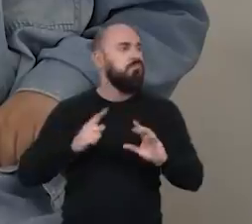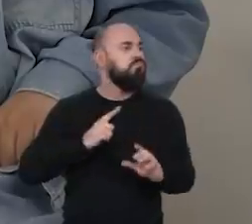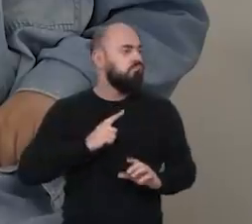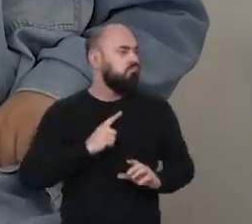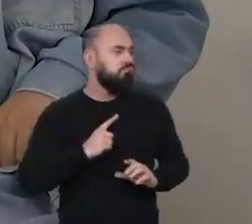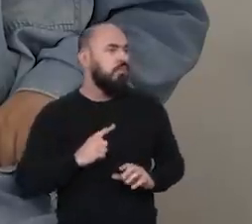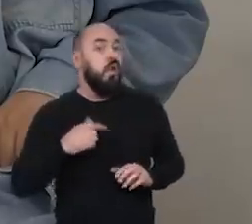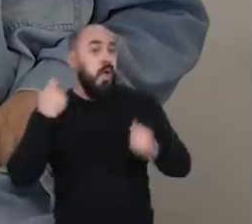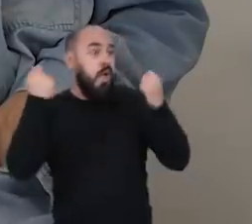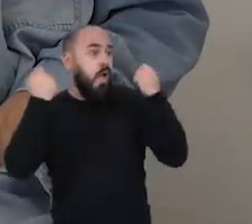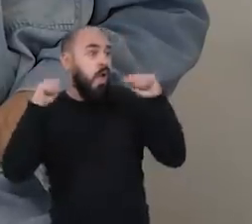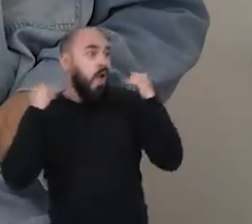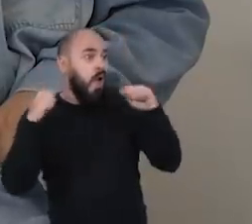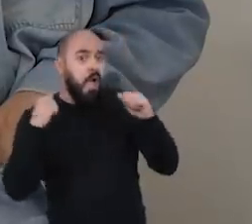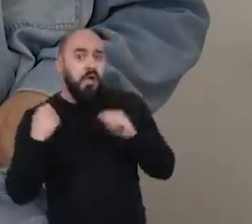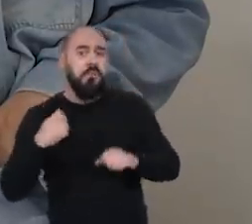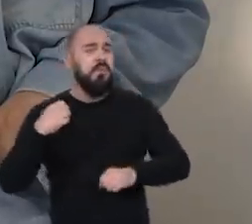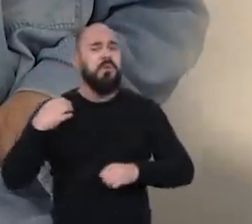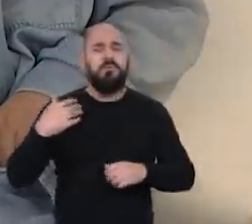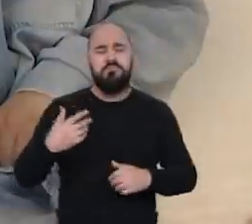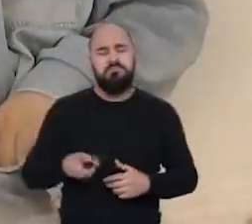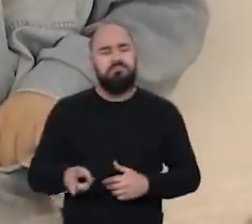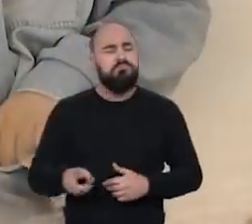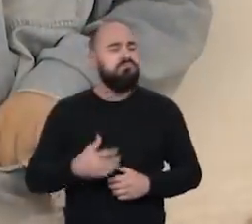na academia, gostava bastante.